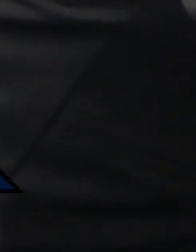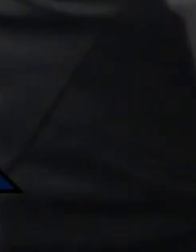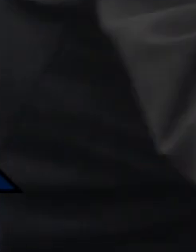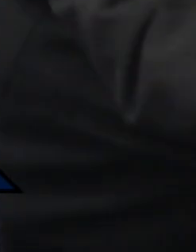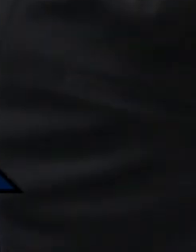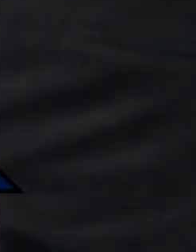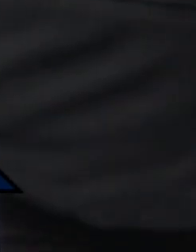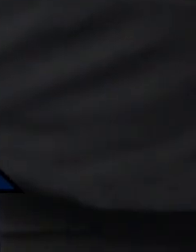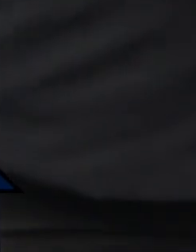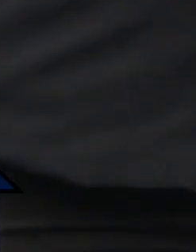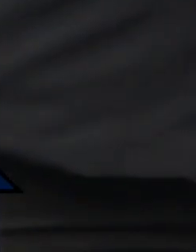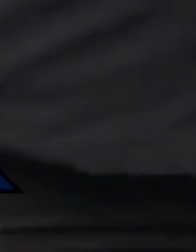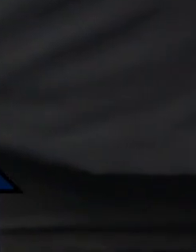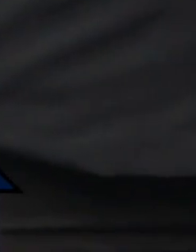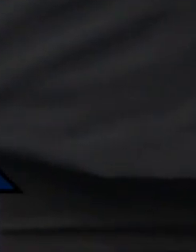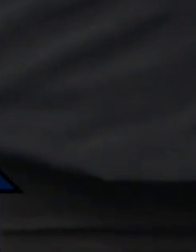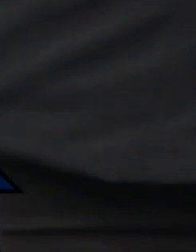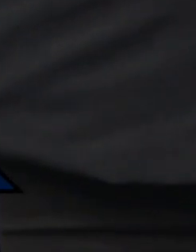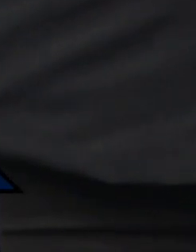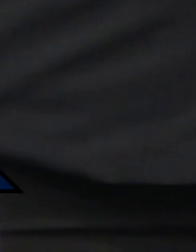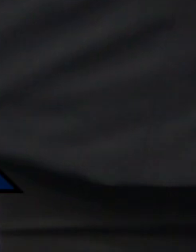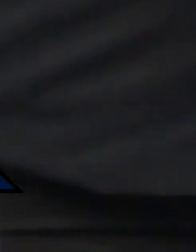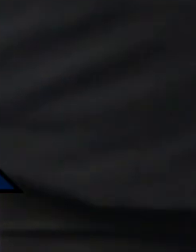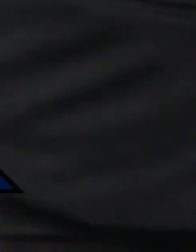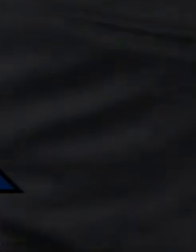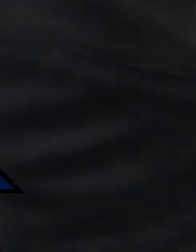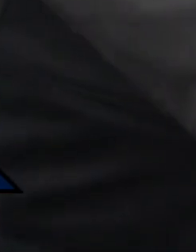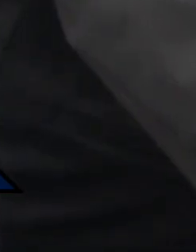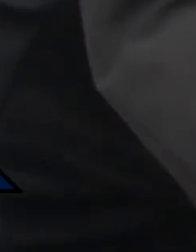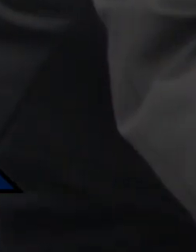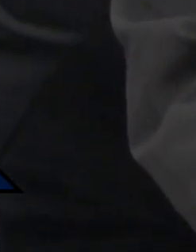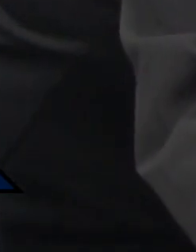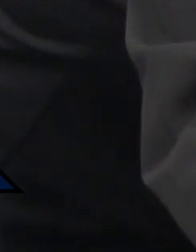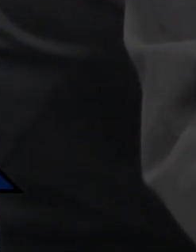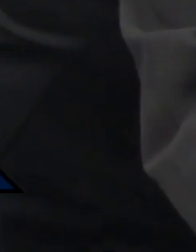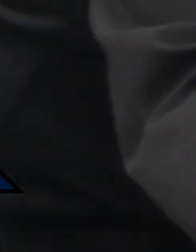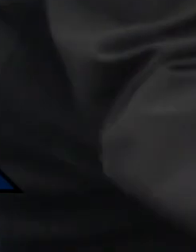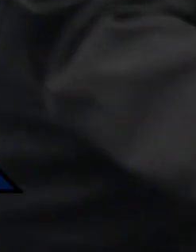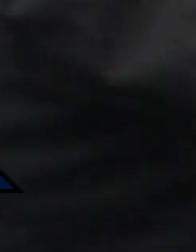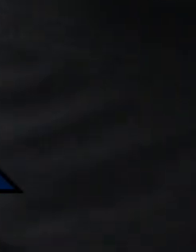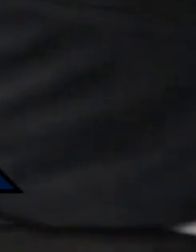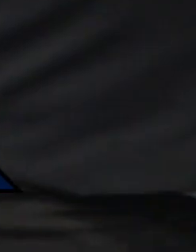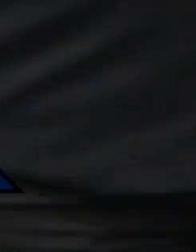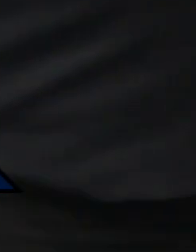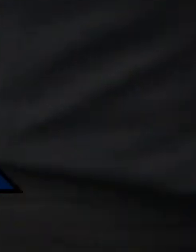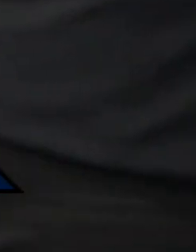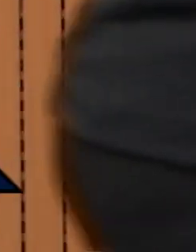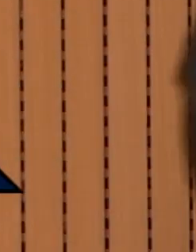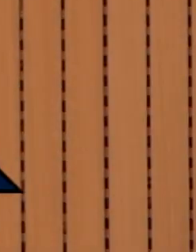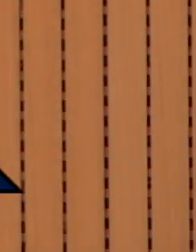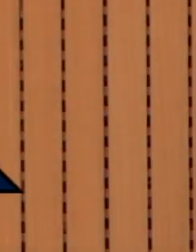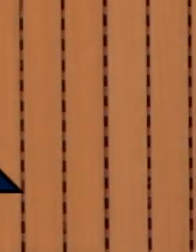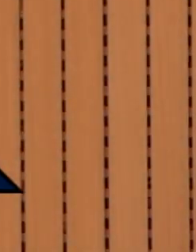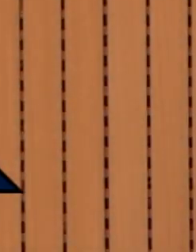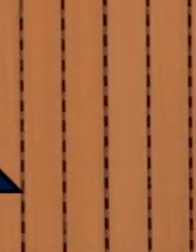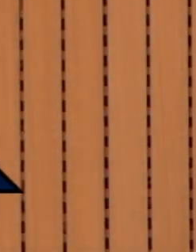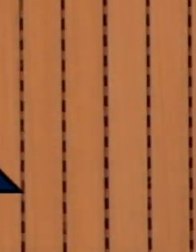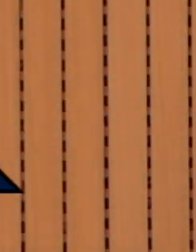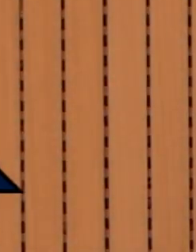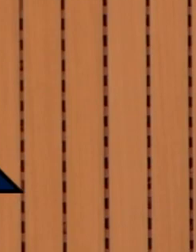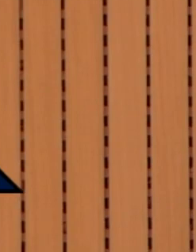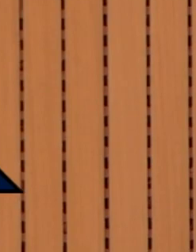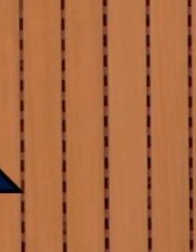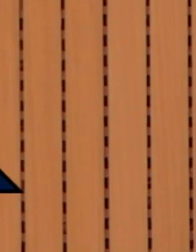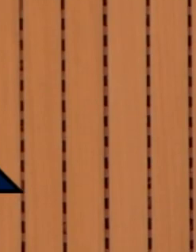acompanho o parecer, só gostaria de fazer essa observação, que nós precisamos repensar. O nobre vereador Vinícius Gratti, na época da Comissão